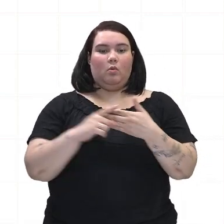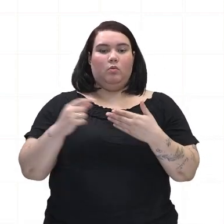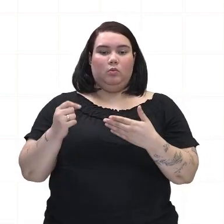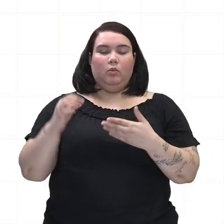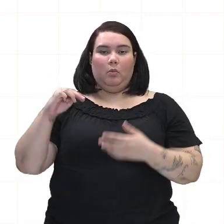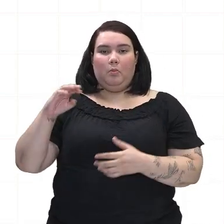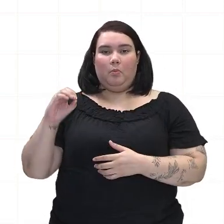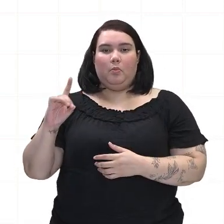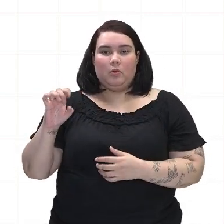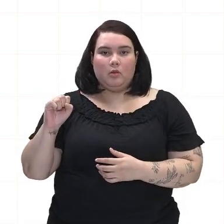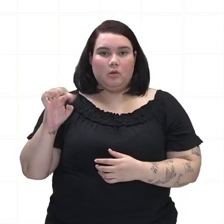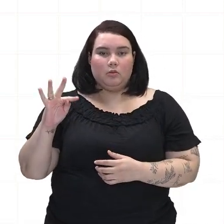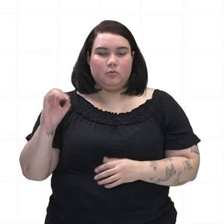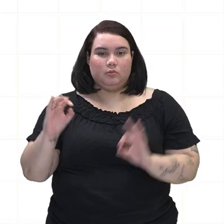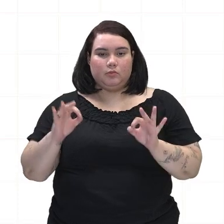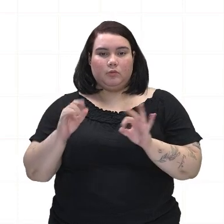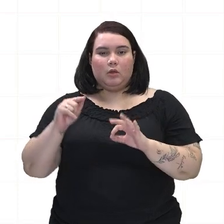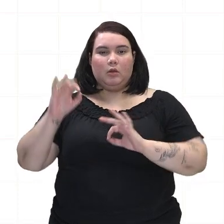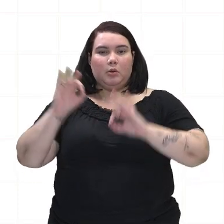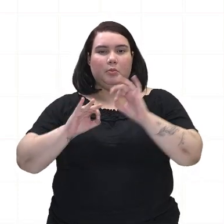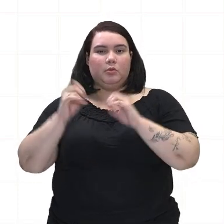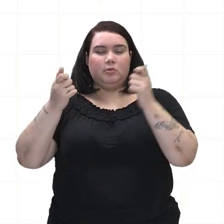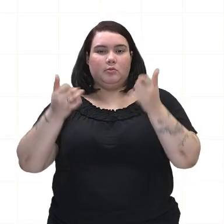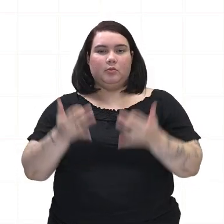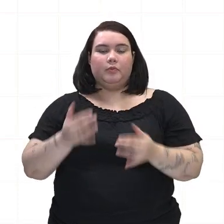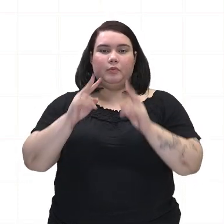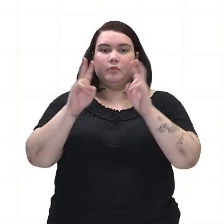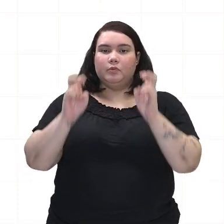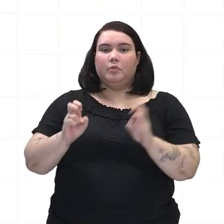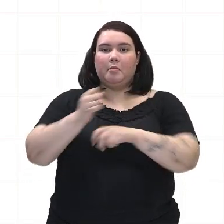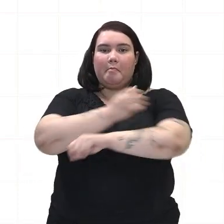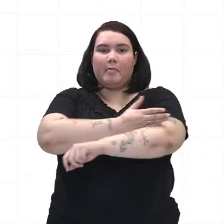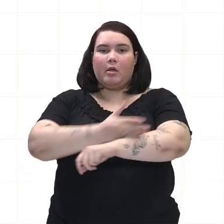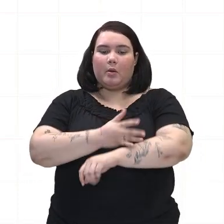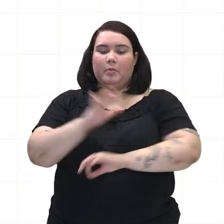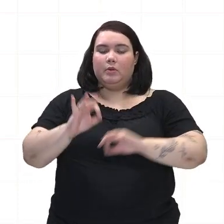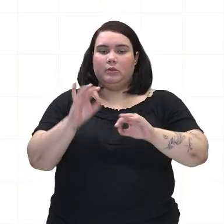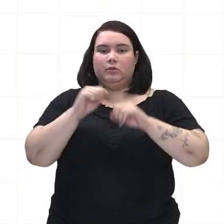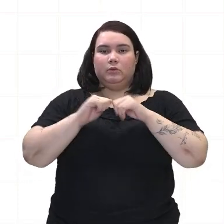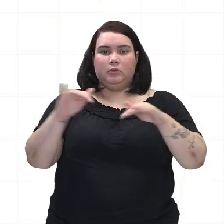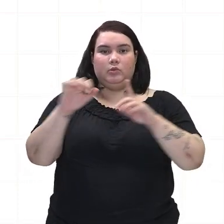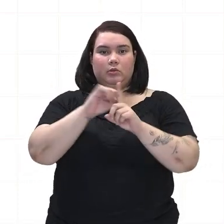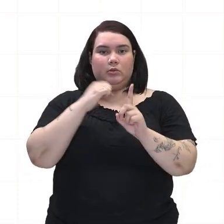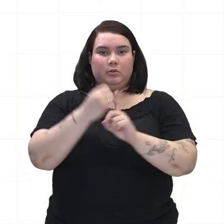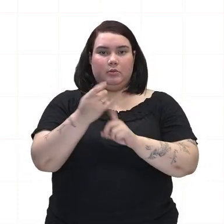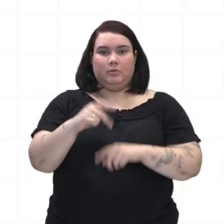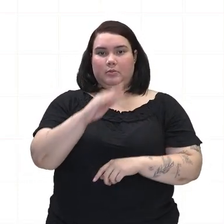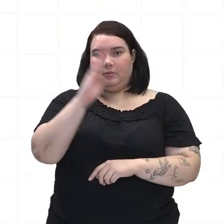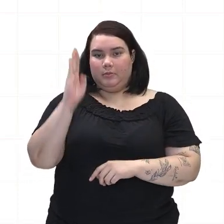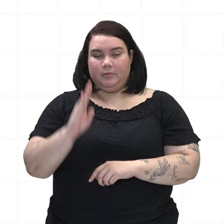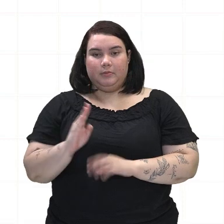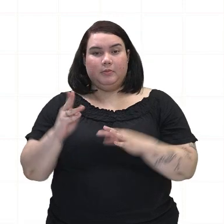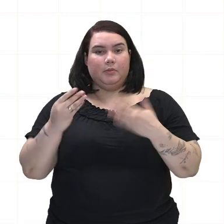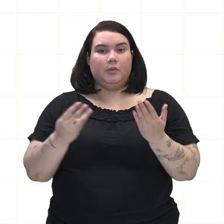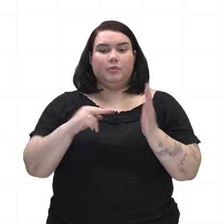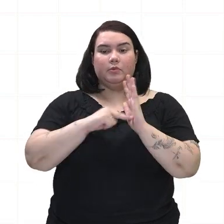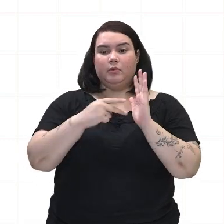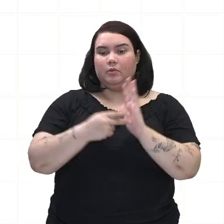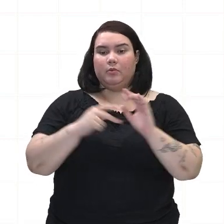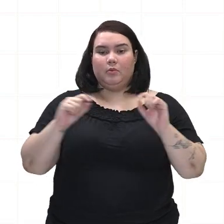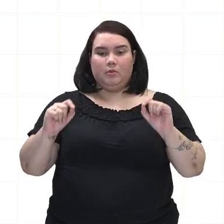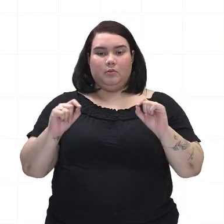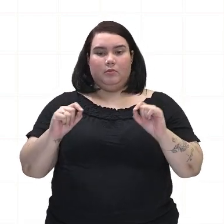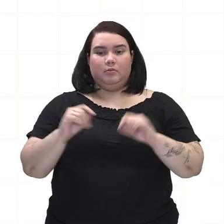sobre esse processo de branqueamento, da ideia do processo de branqueamento da sociedade brasileira. Ou seja,